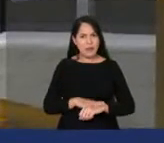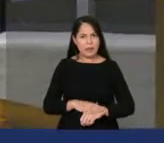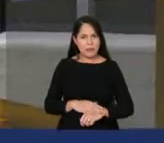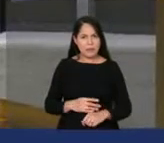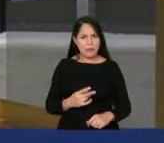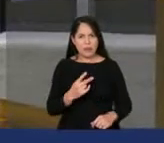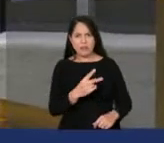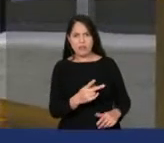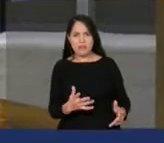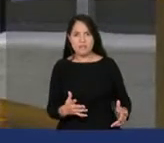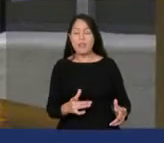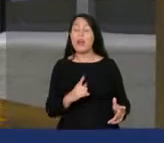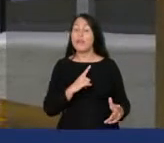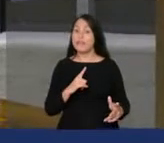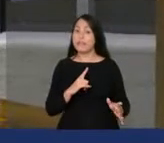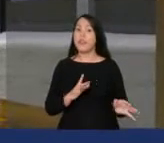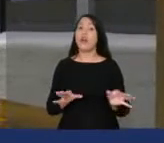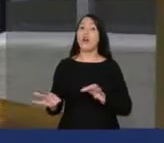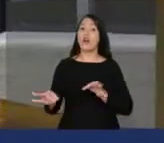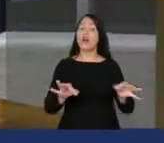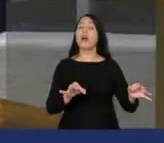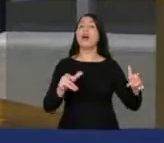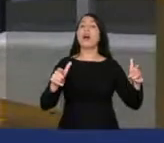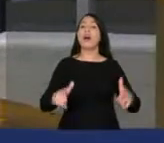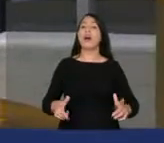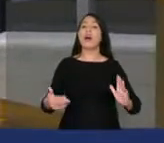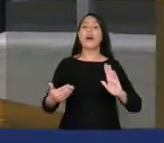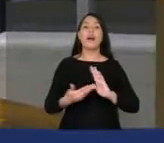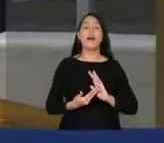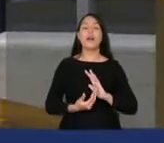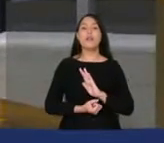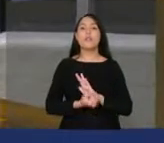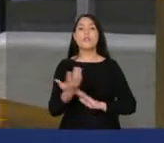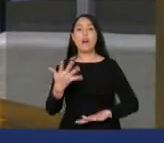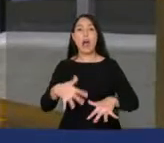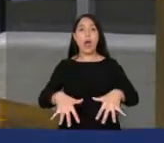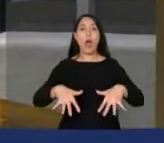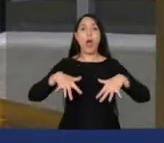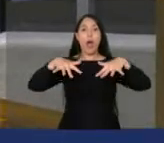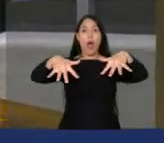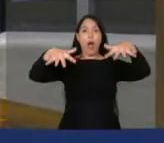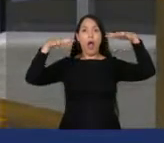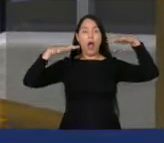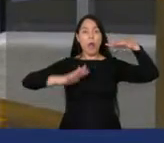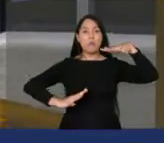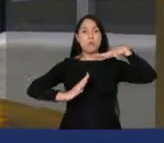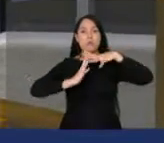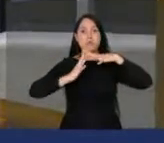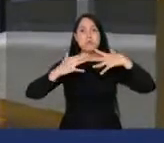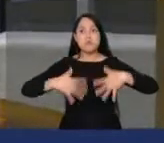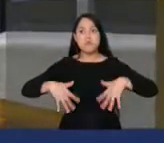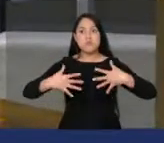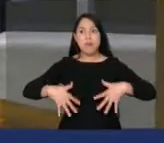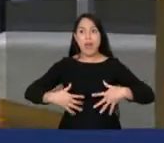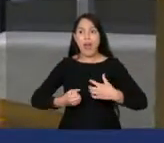pela organização da Câmara dos Deputados um recorde de público presente, contando ainda com inúmeros